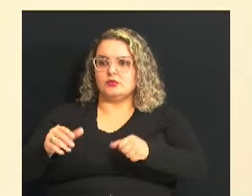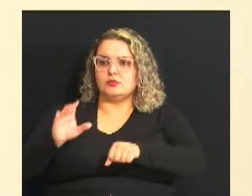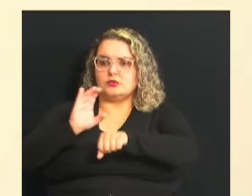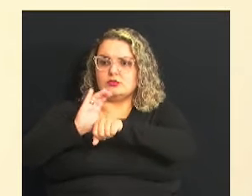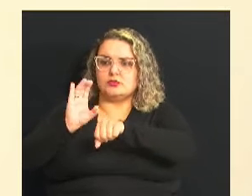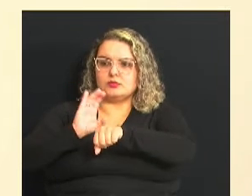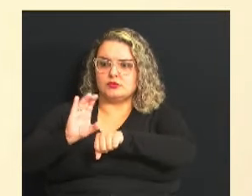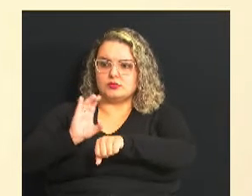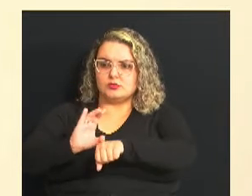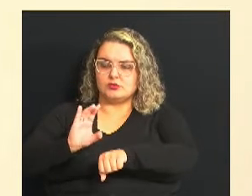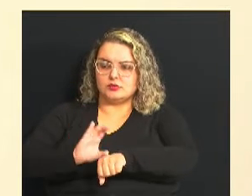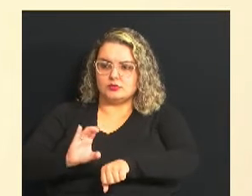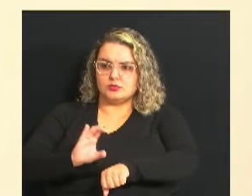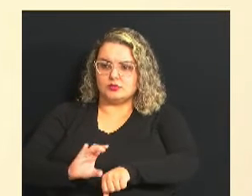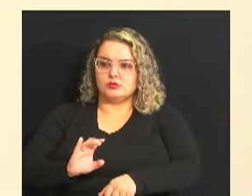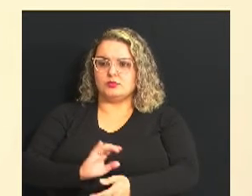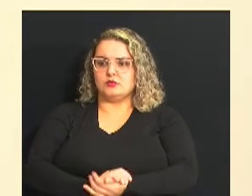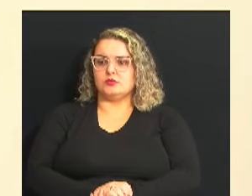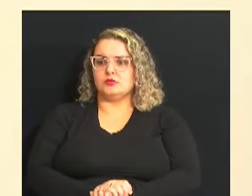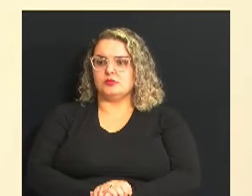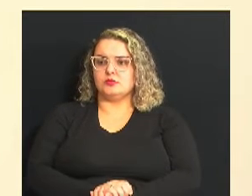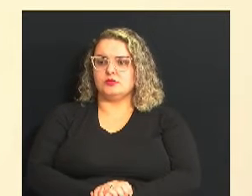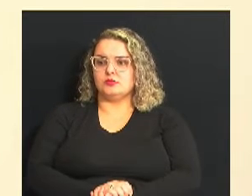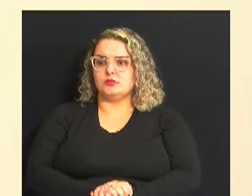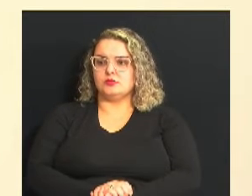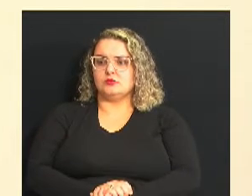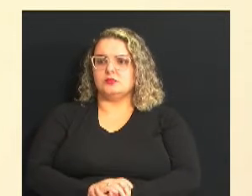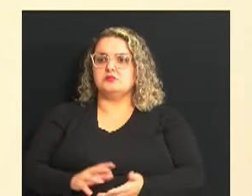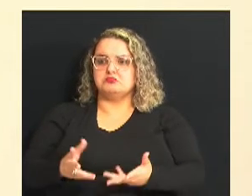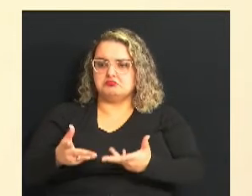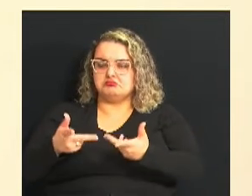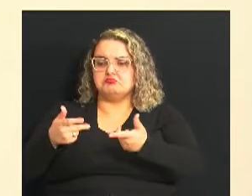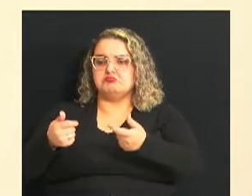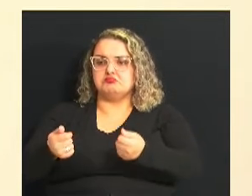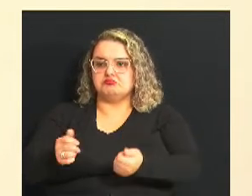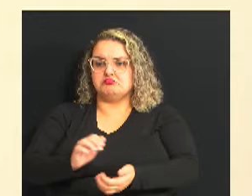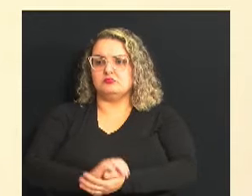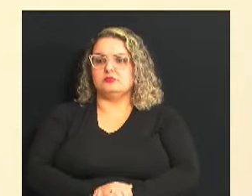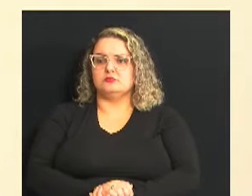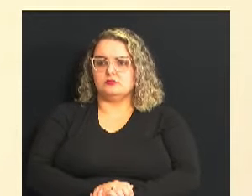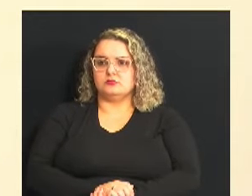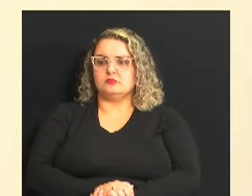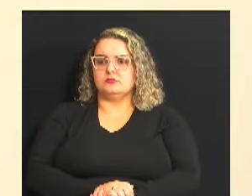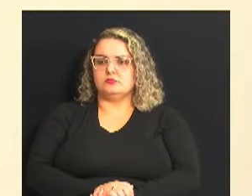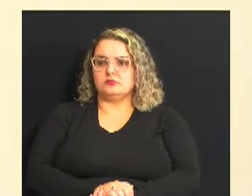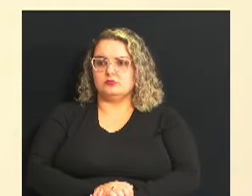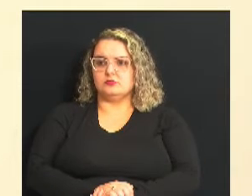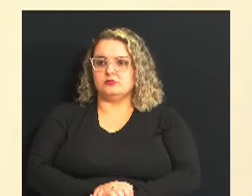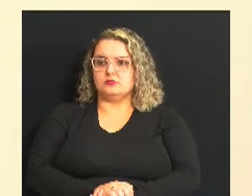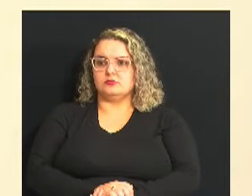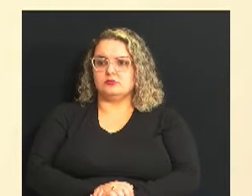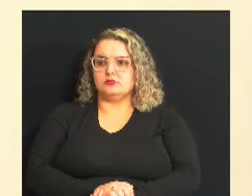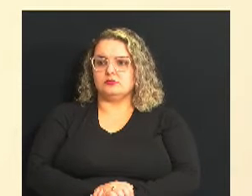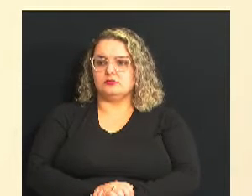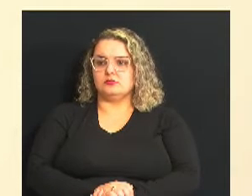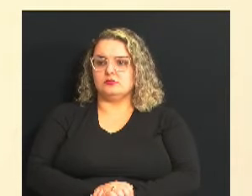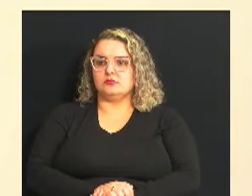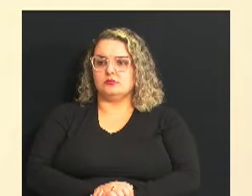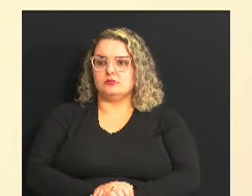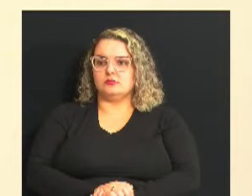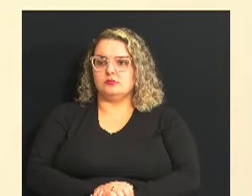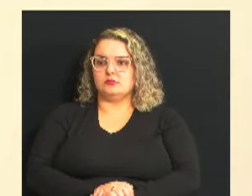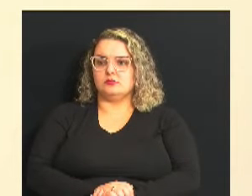De uma forma maestral, né? Com extrema qualidade, né?